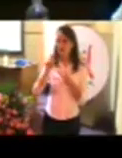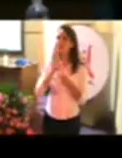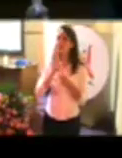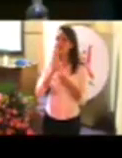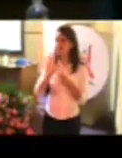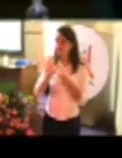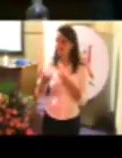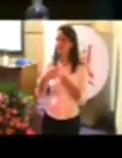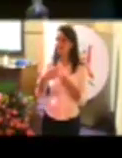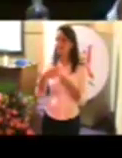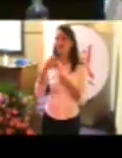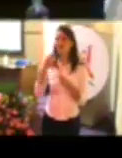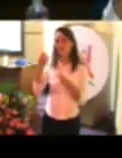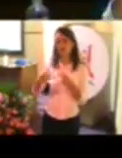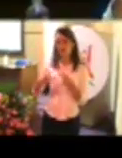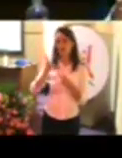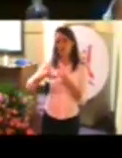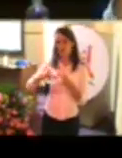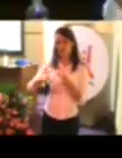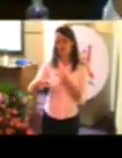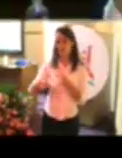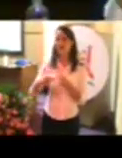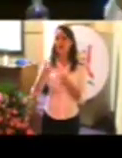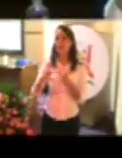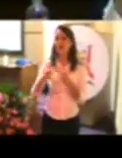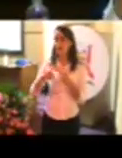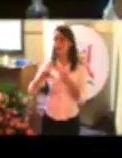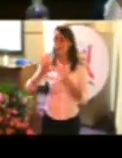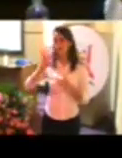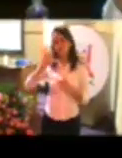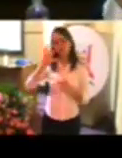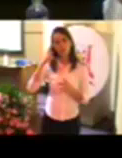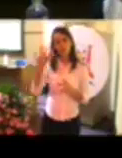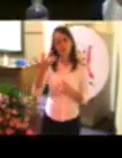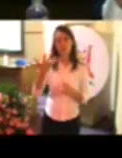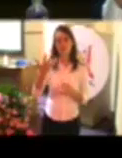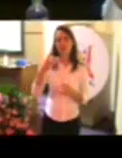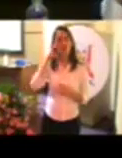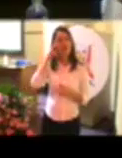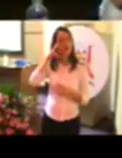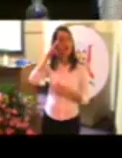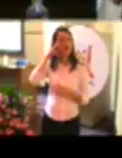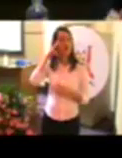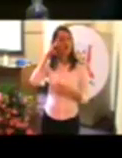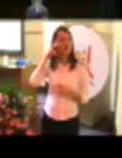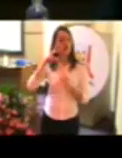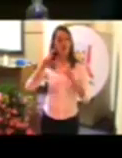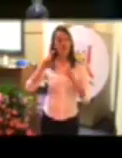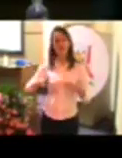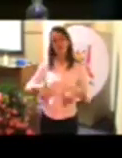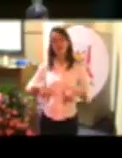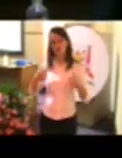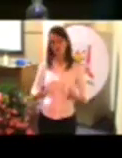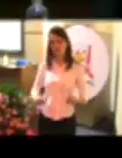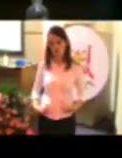falar várias vezes, que eu acho que foi o maior revolucionário que já houve na história da humanidade.